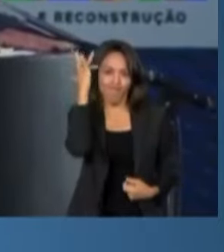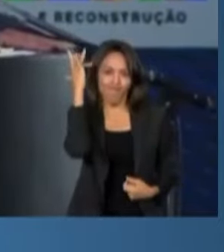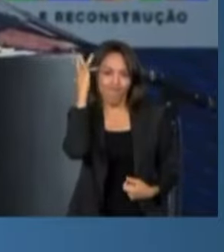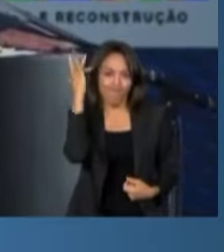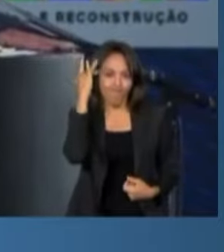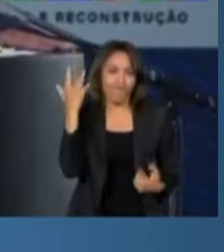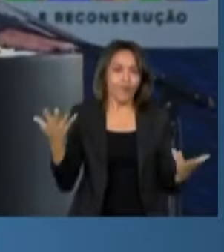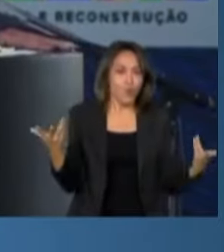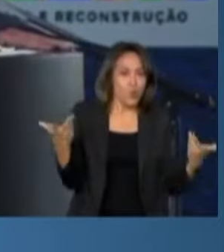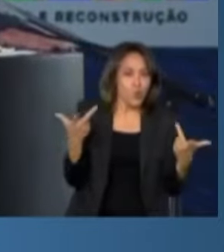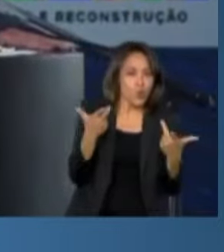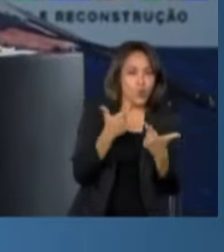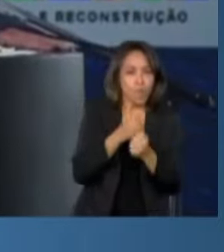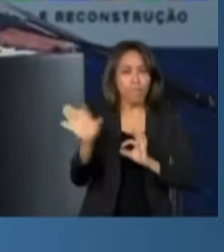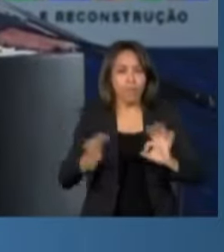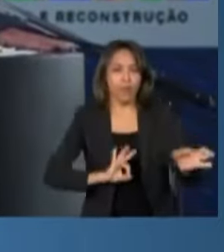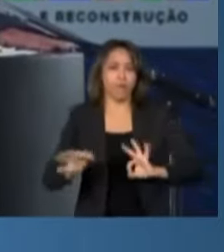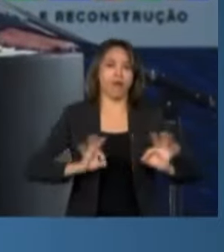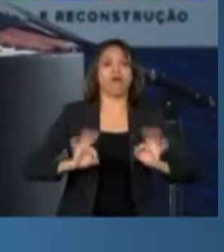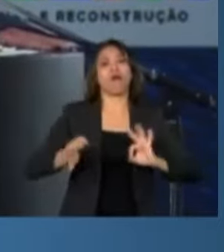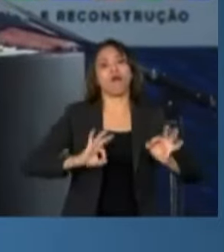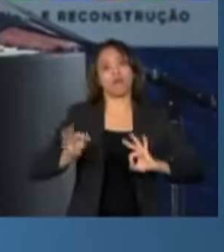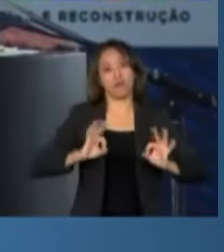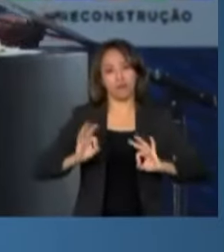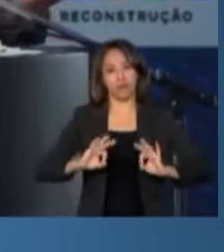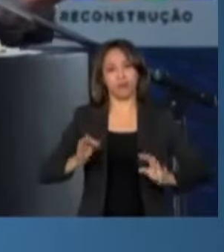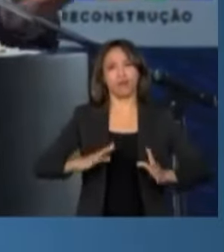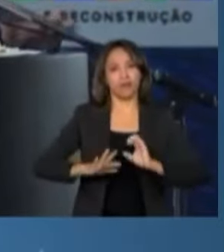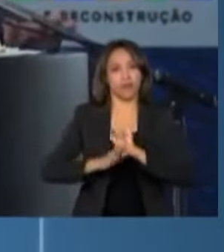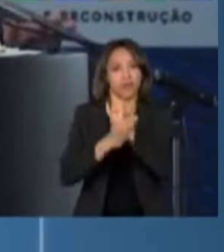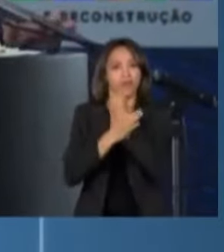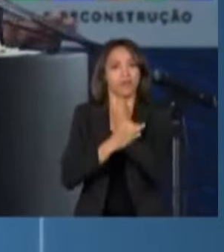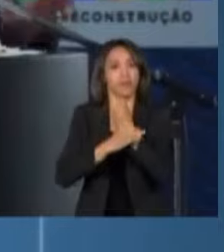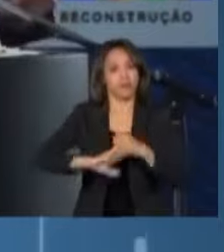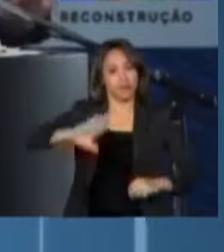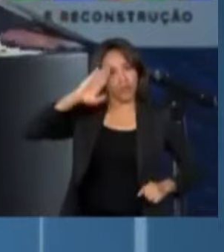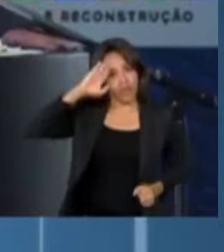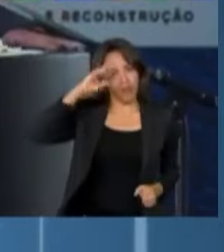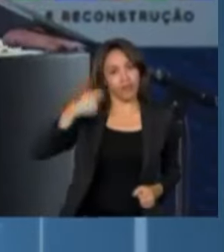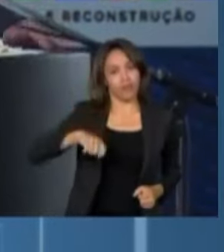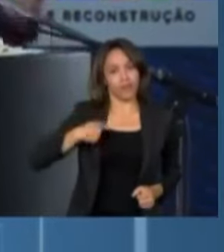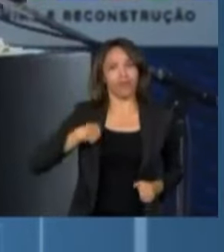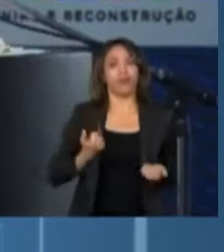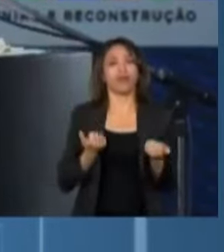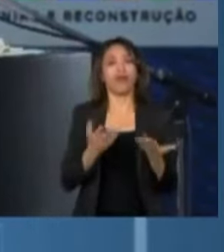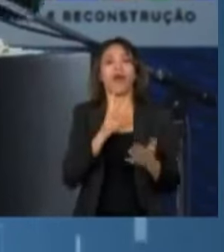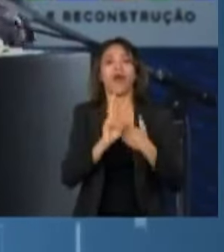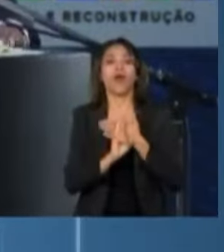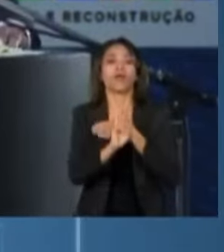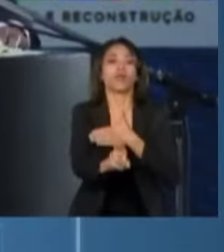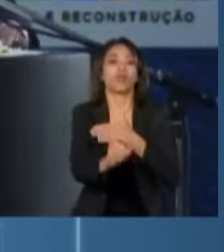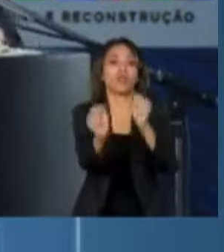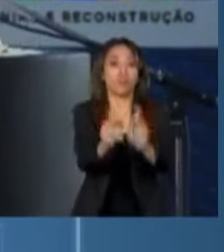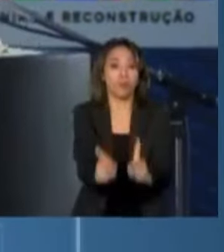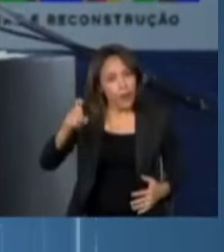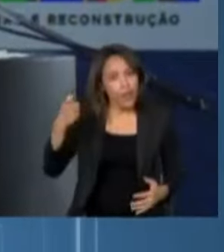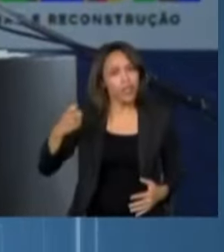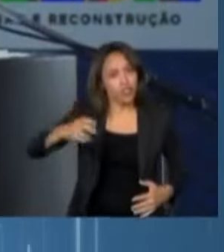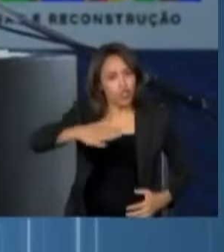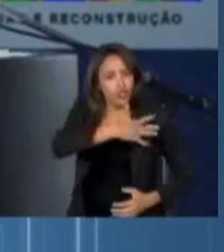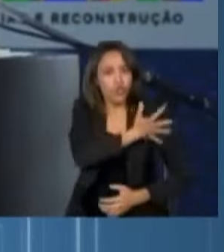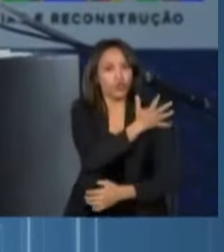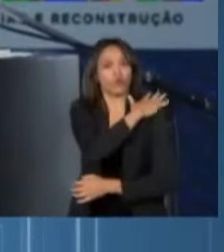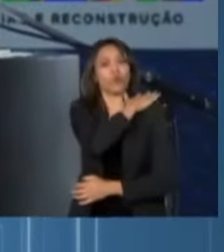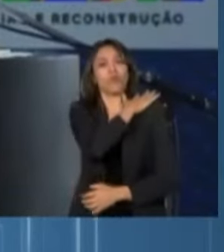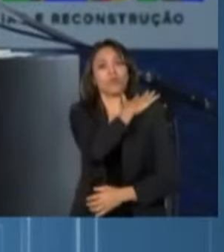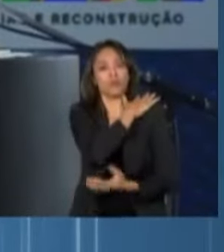miniaturização, de transformar, de conseguir chegar a um claustro com estrutura nuclear. Daí para qualquer artefato